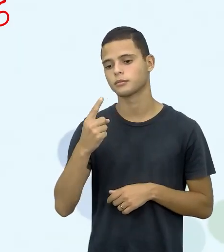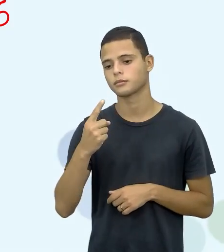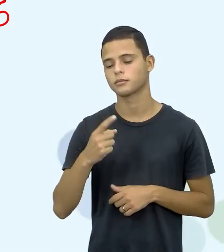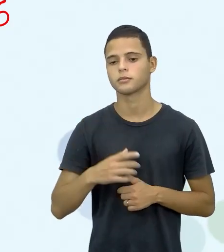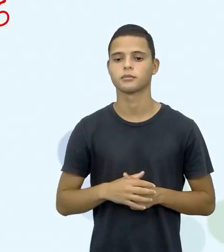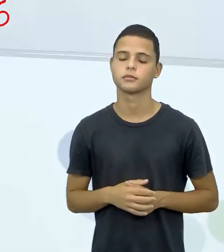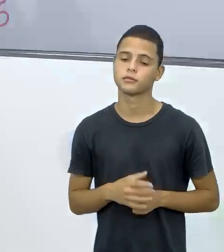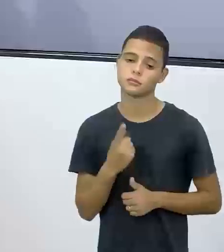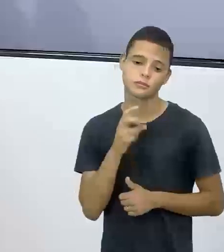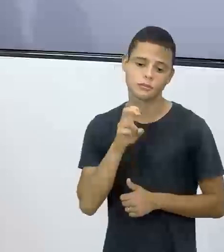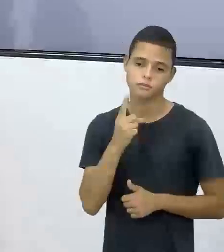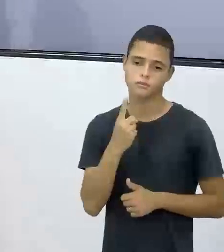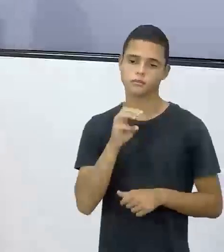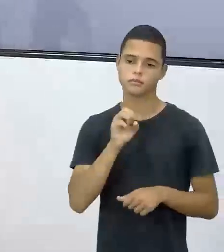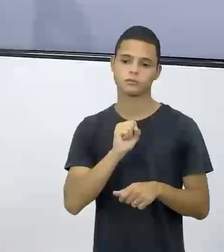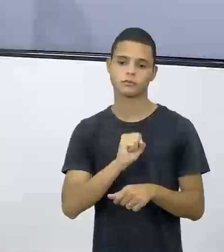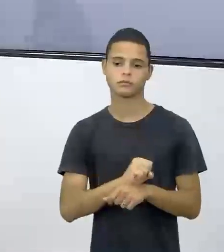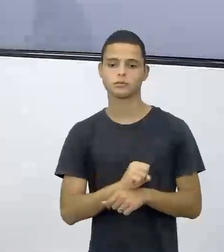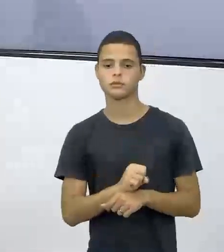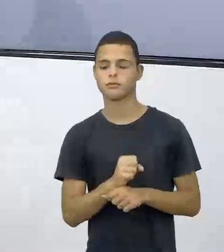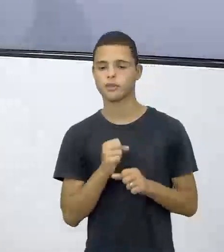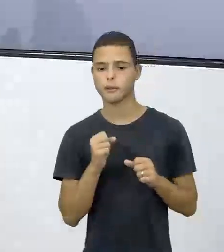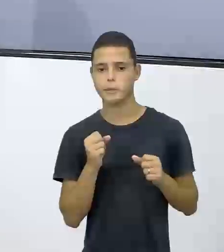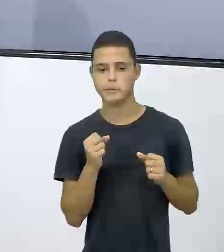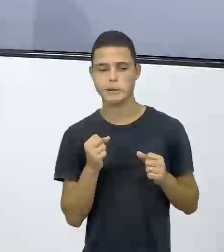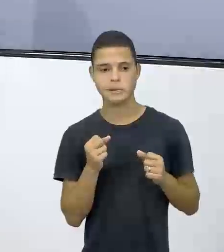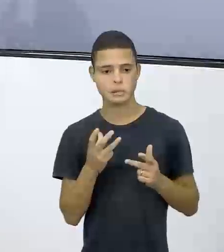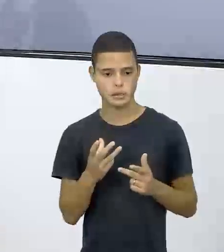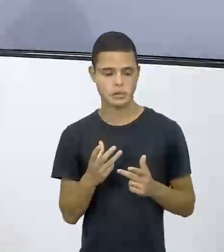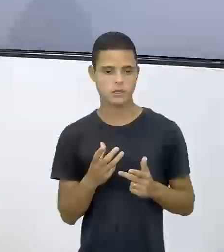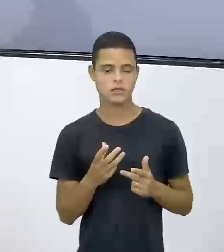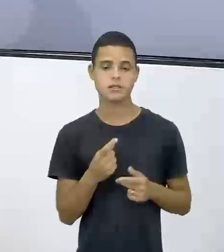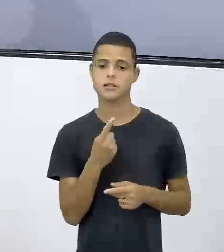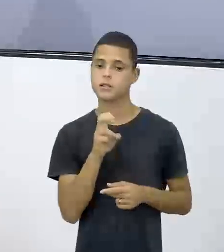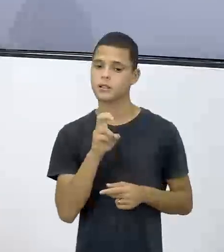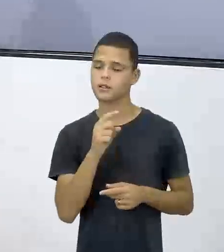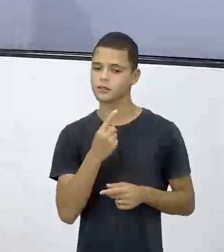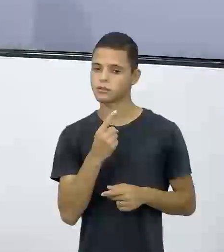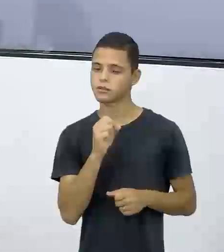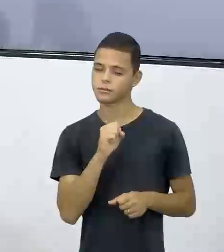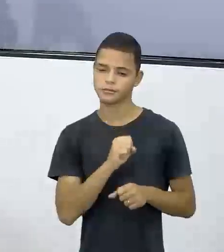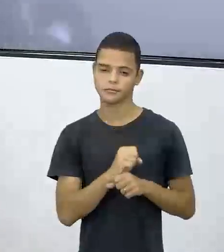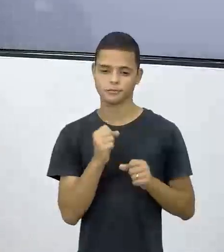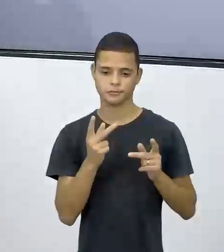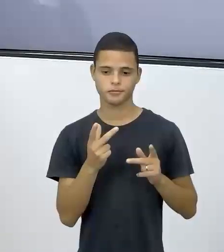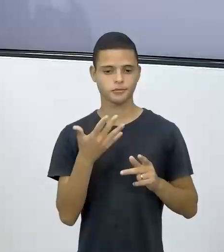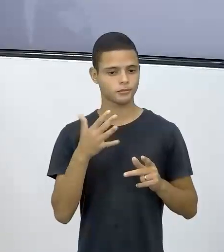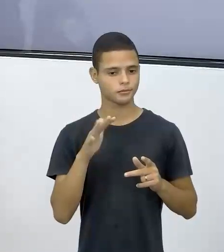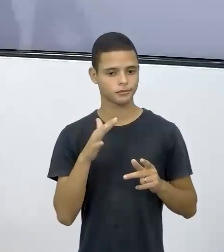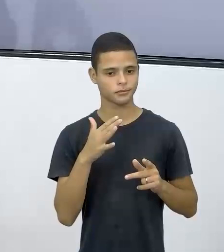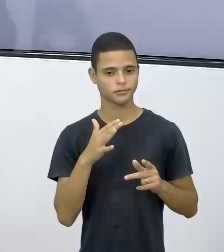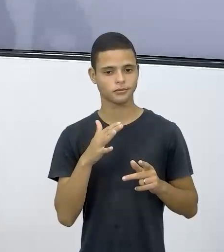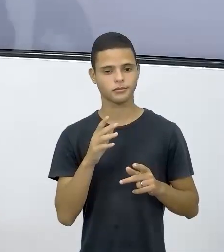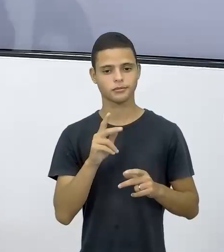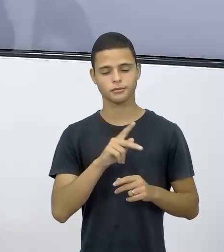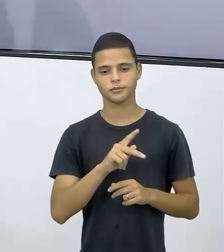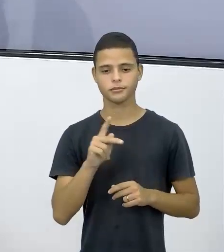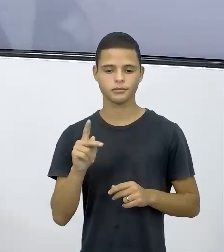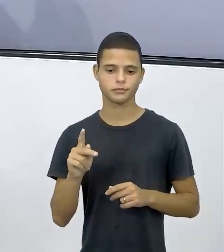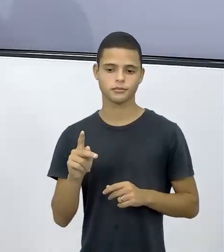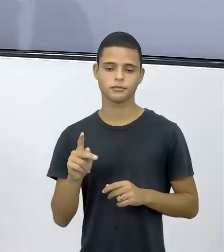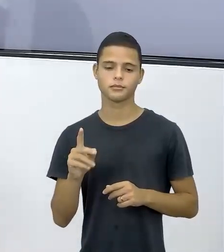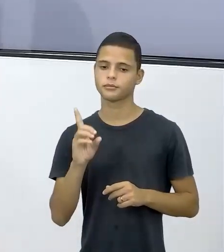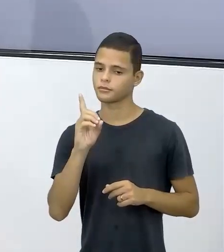151 segundos aí. Então, para andar 100 centímetros, 151 segundos, de acordo com a leitura aqui da nossa produtora, tá